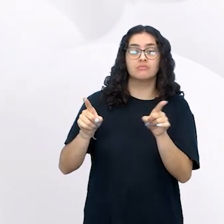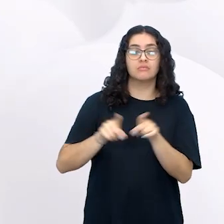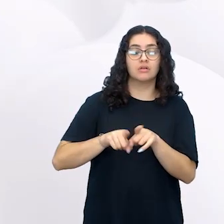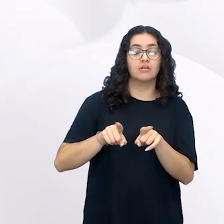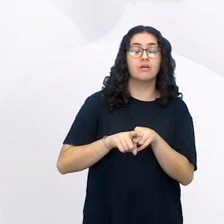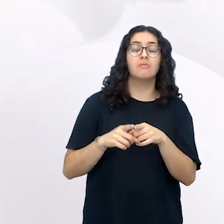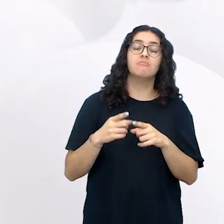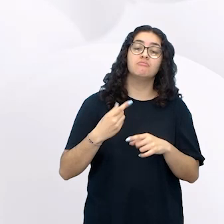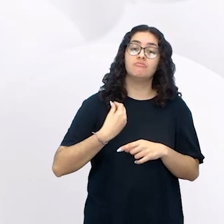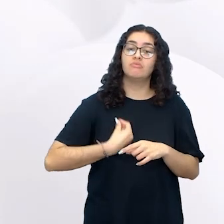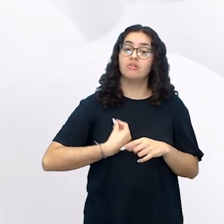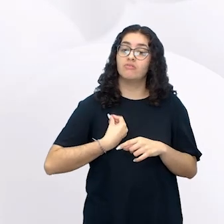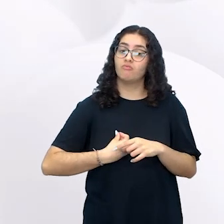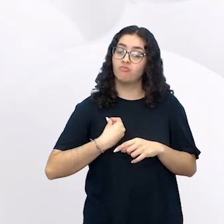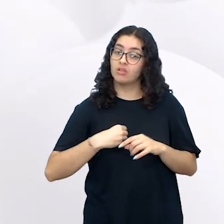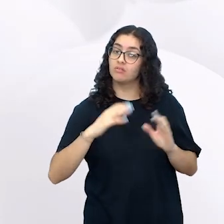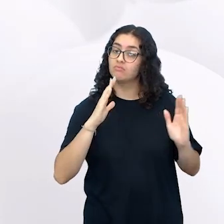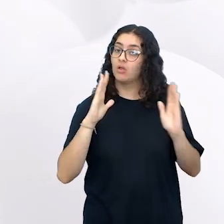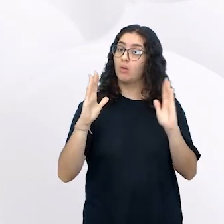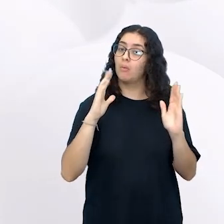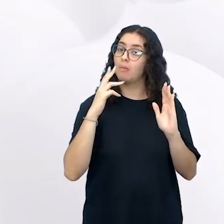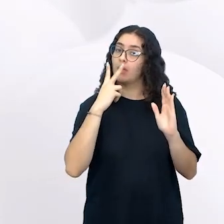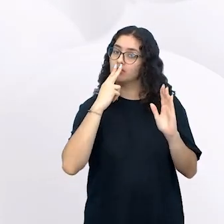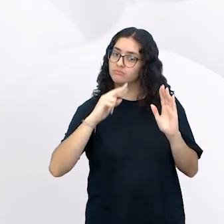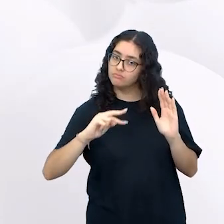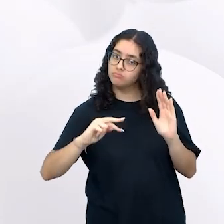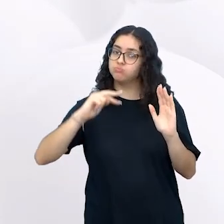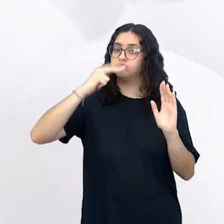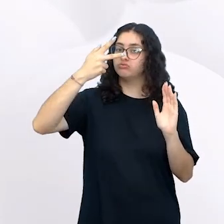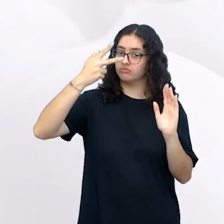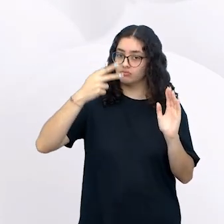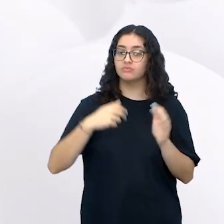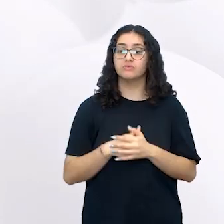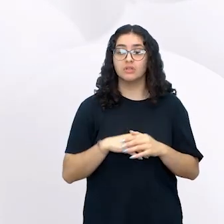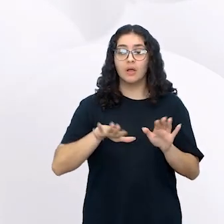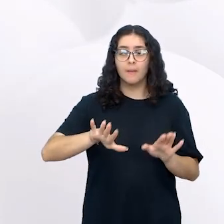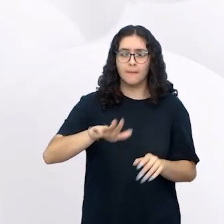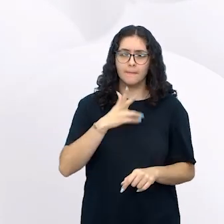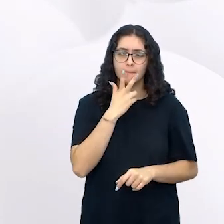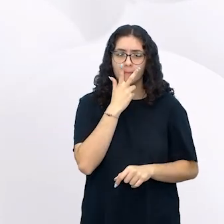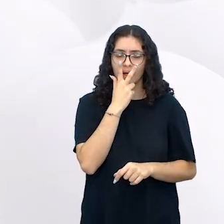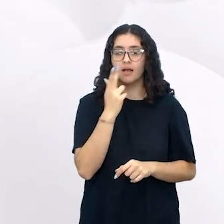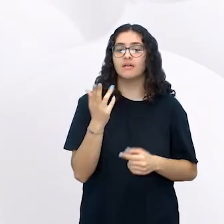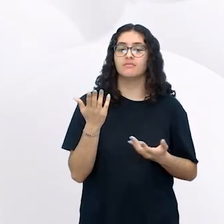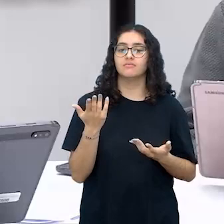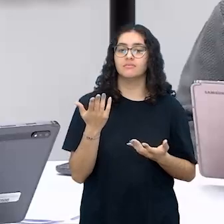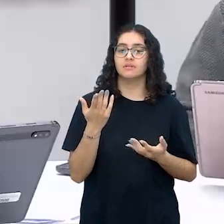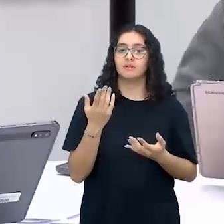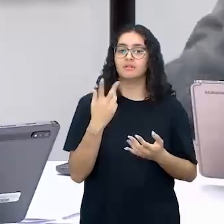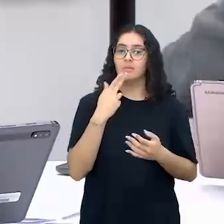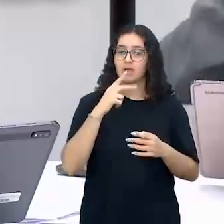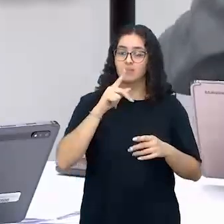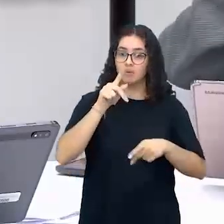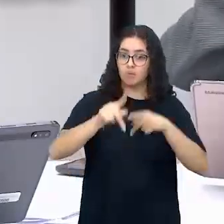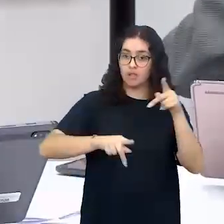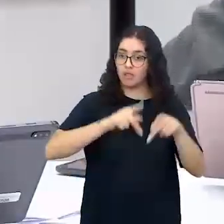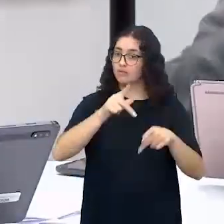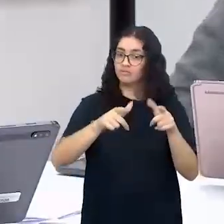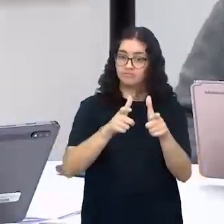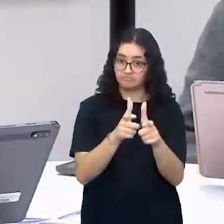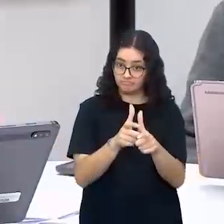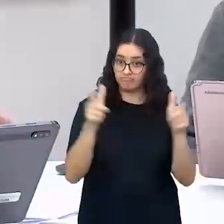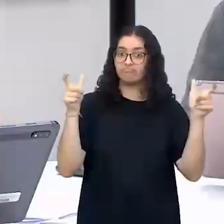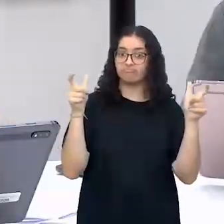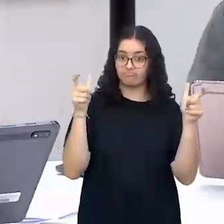a nossa expectativa de vida. Então, assim, de alguma maneira é como se a gente praticamente dobrasse a população.